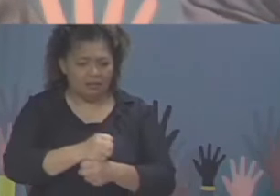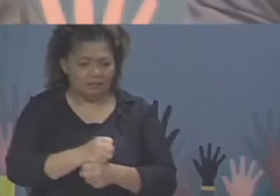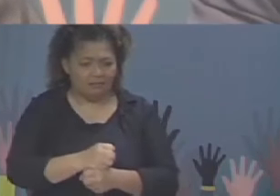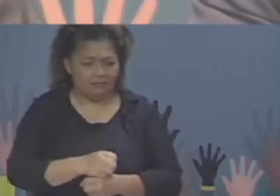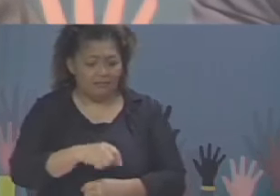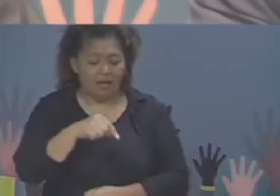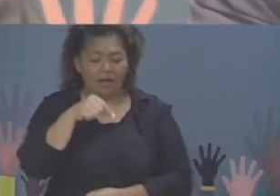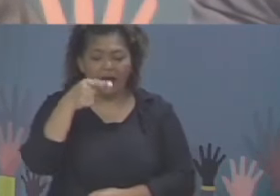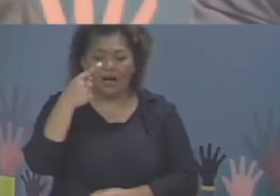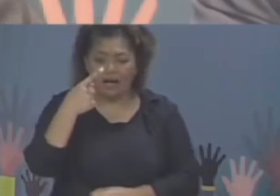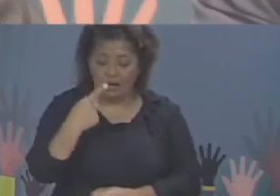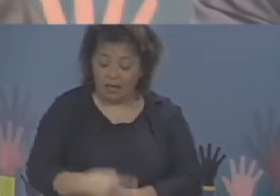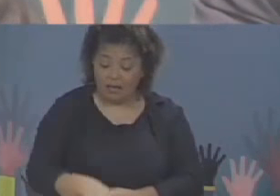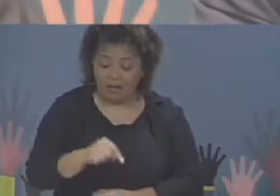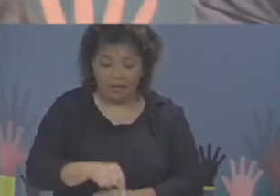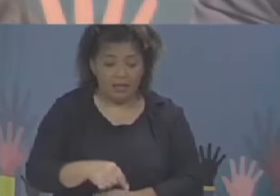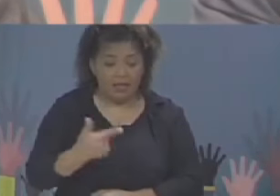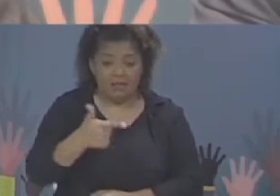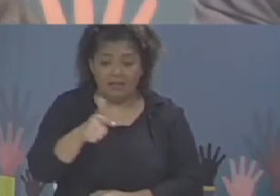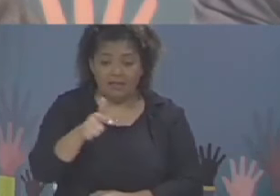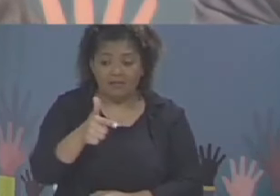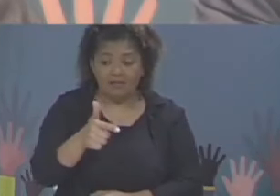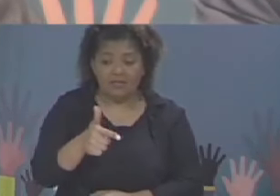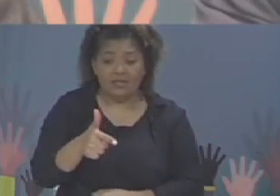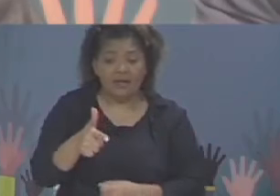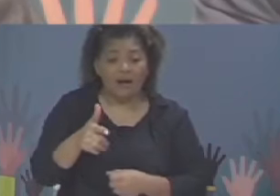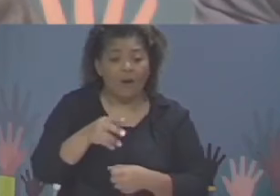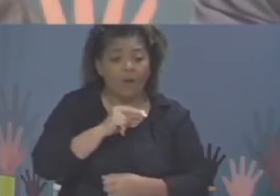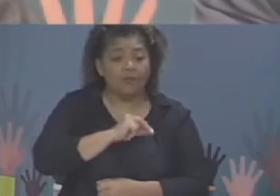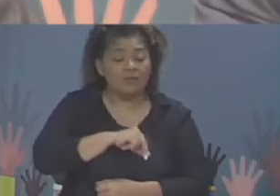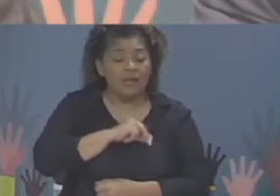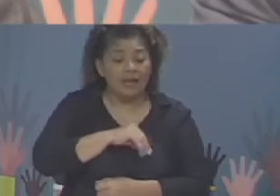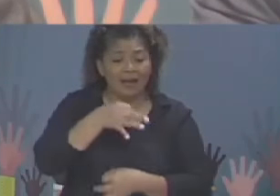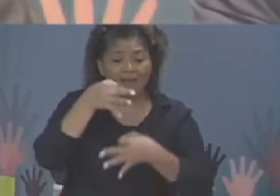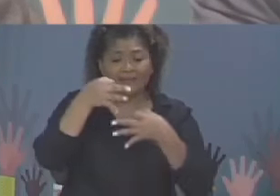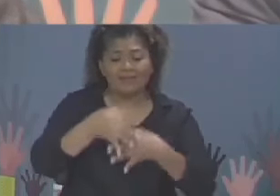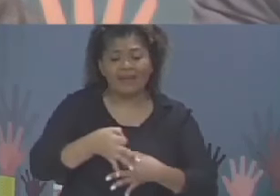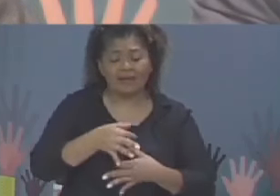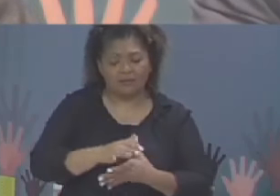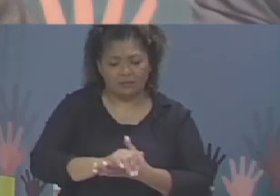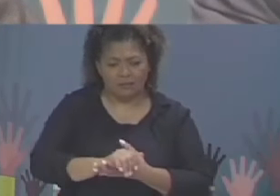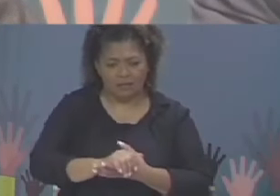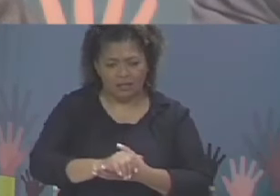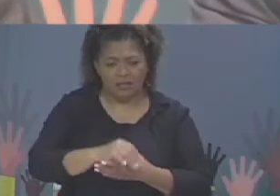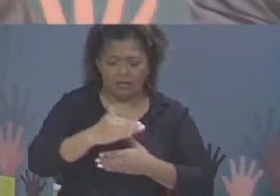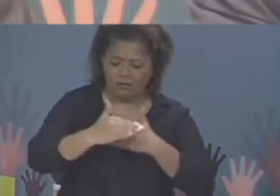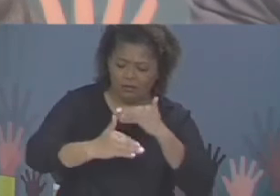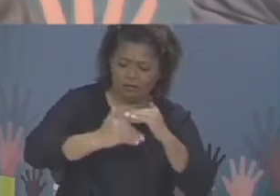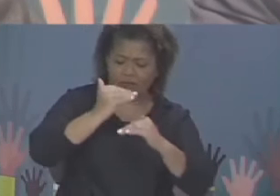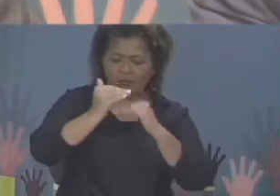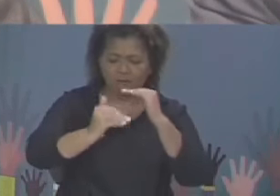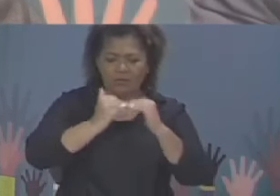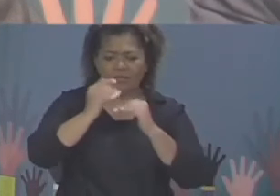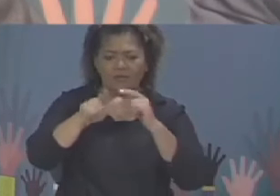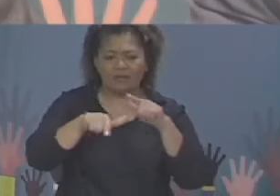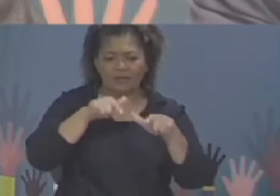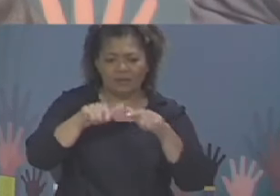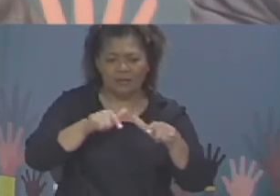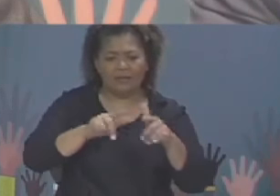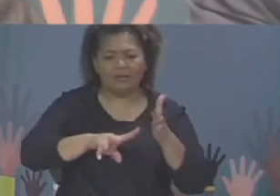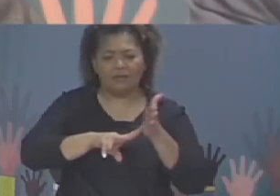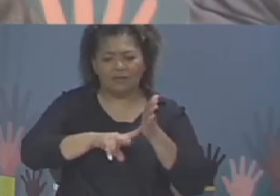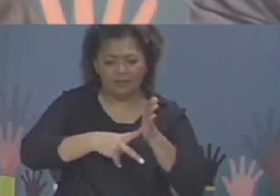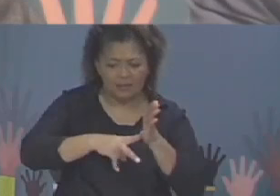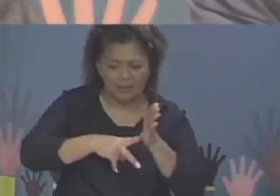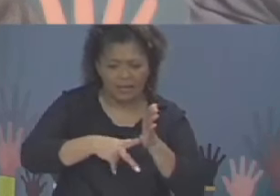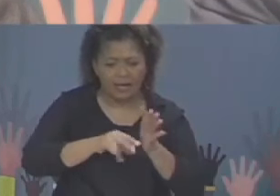Não sei se você sabe disso. Não tínhamos. Nós construímos coletivamente com os trabalhadores dessa casa e com o sindicato um plano de